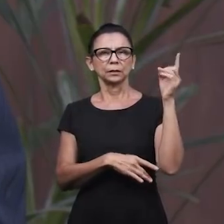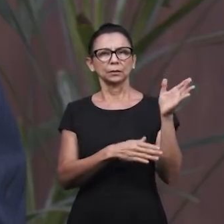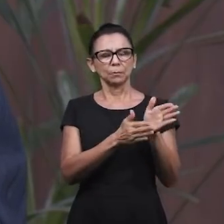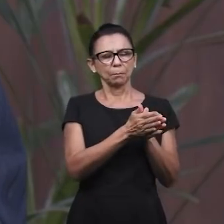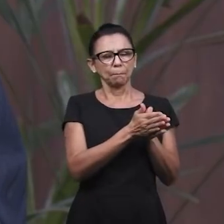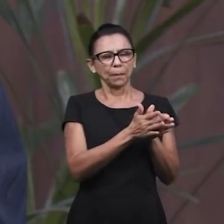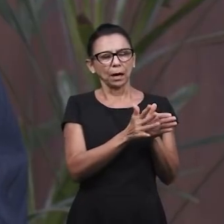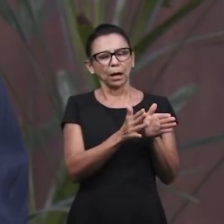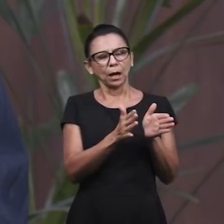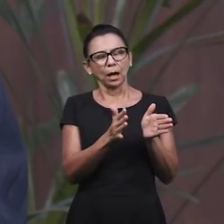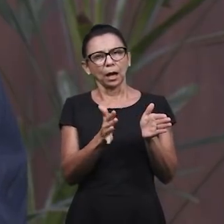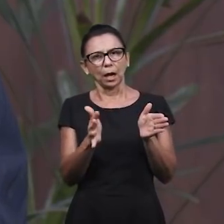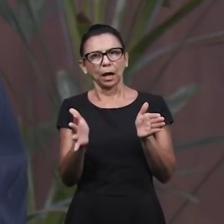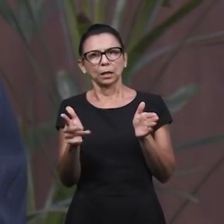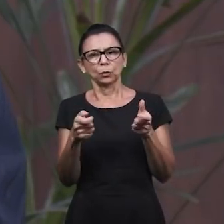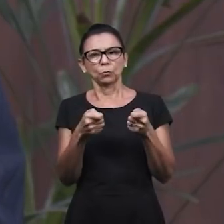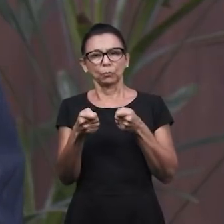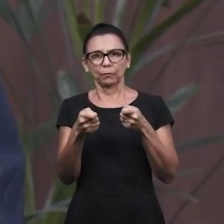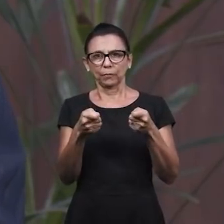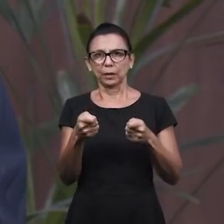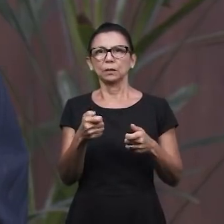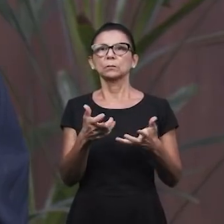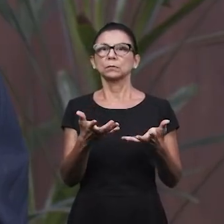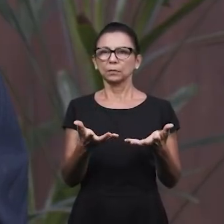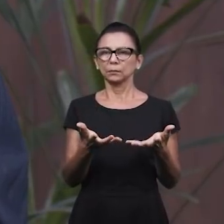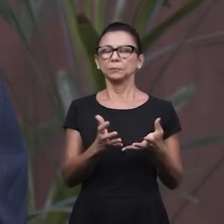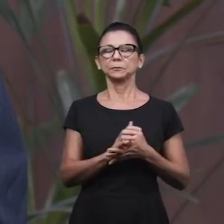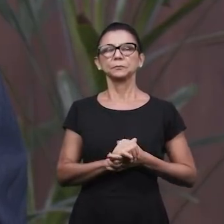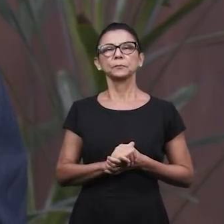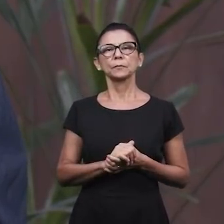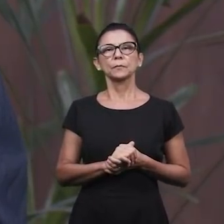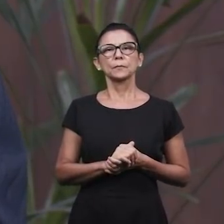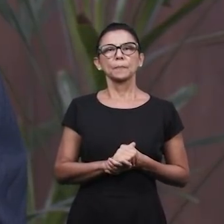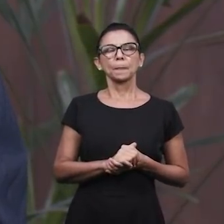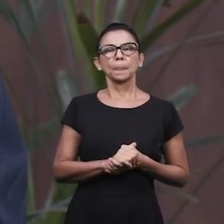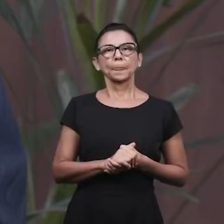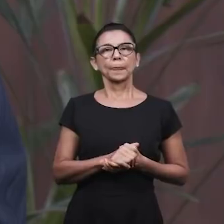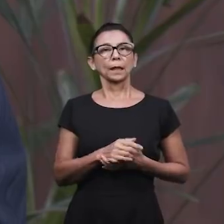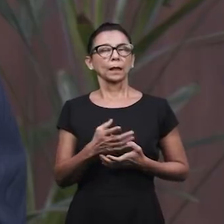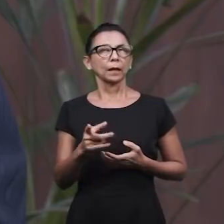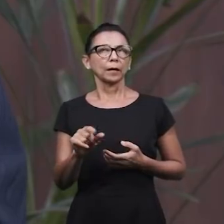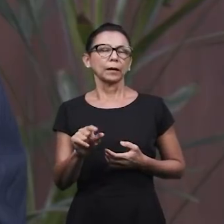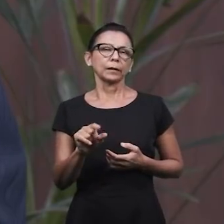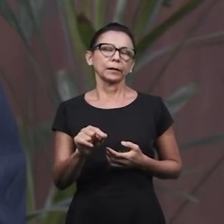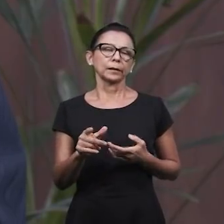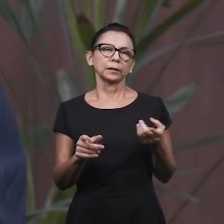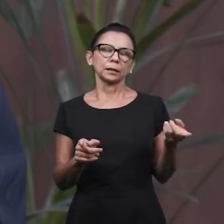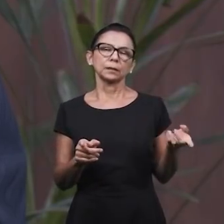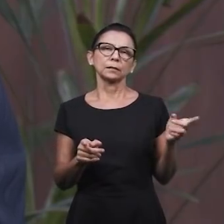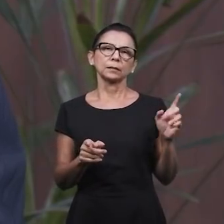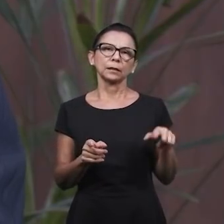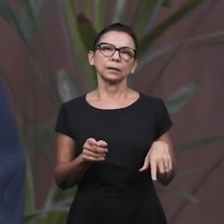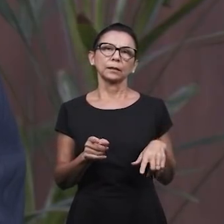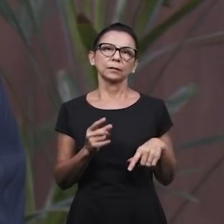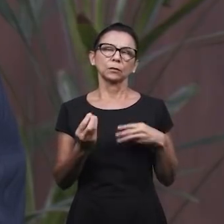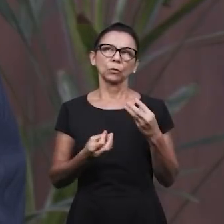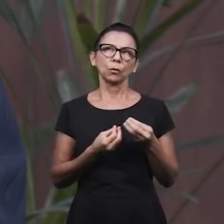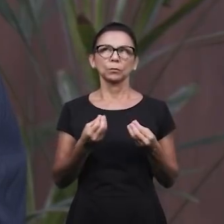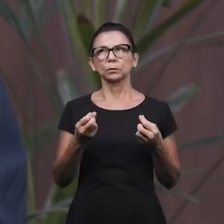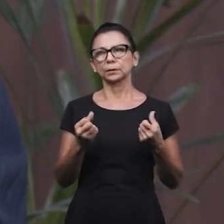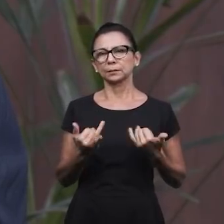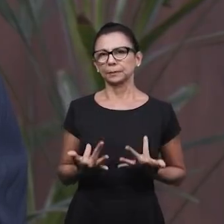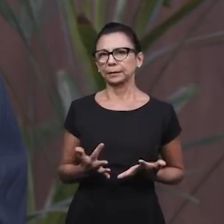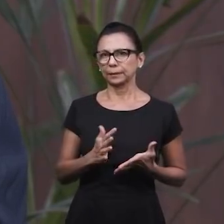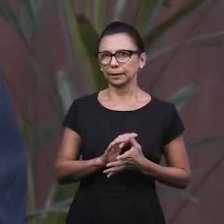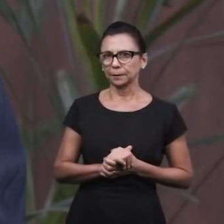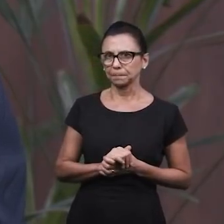reinado, ele foi um homem também que ele exerceu, vamos dizer assim, a condição,